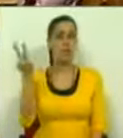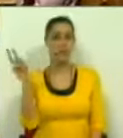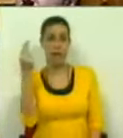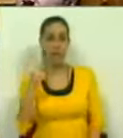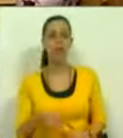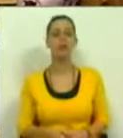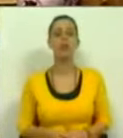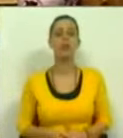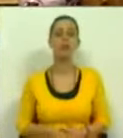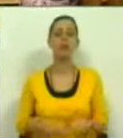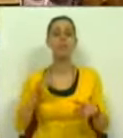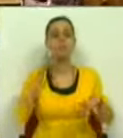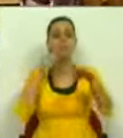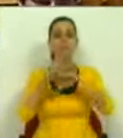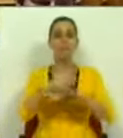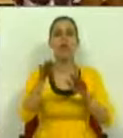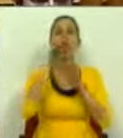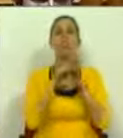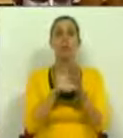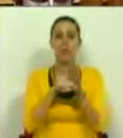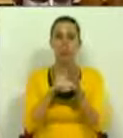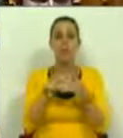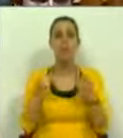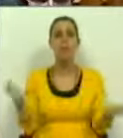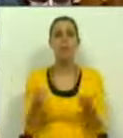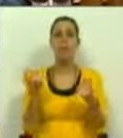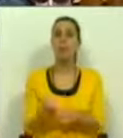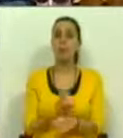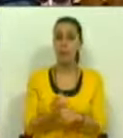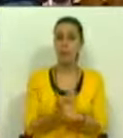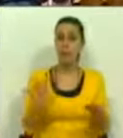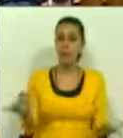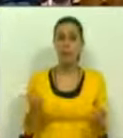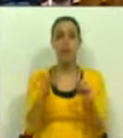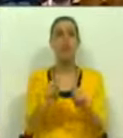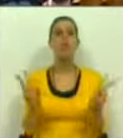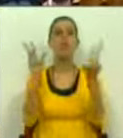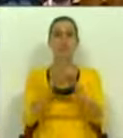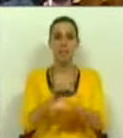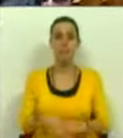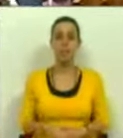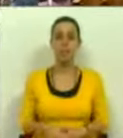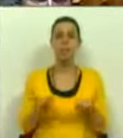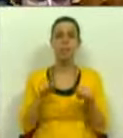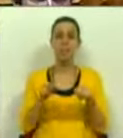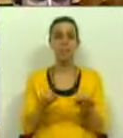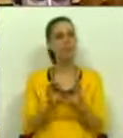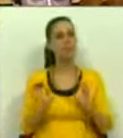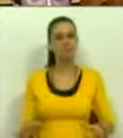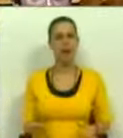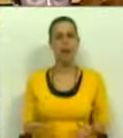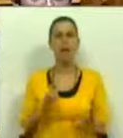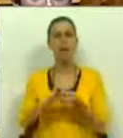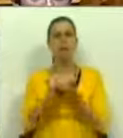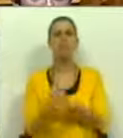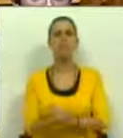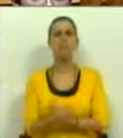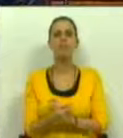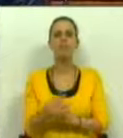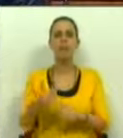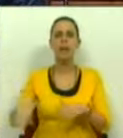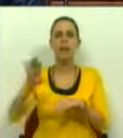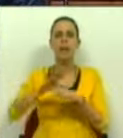euros e que direciona o programa para a promoção do emprego e para a inovação. Foi assim também com a reforma